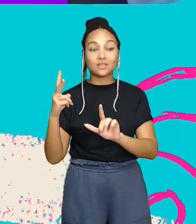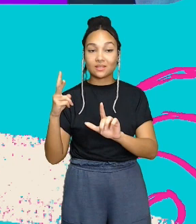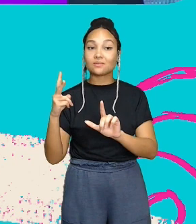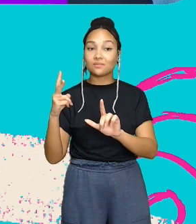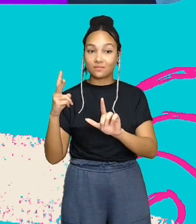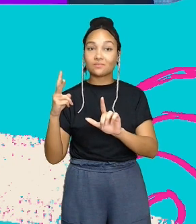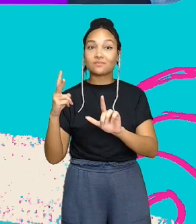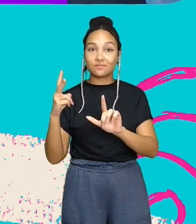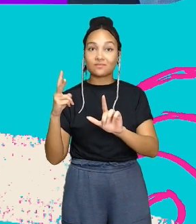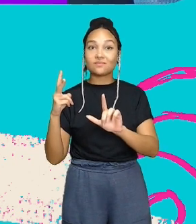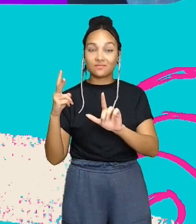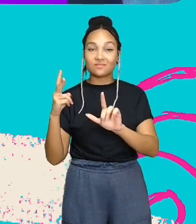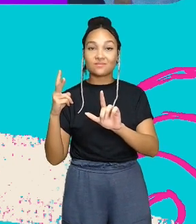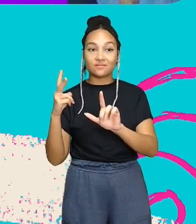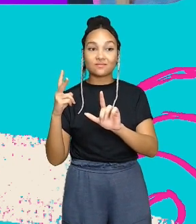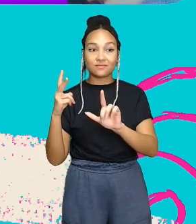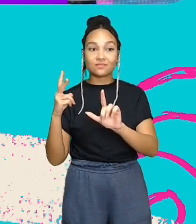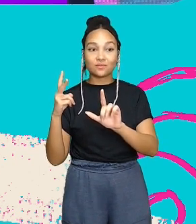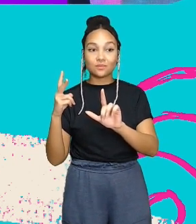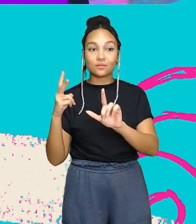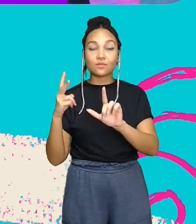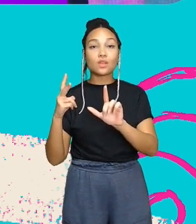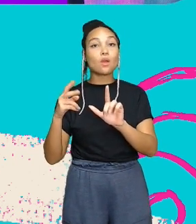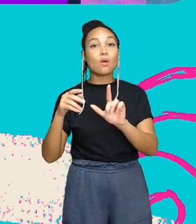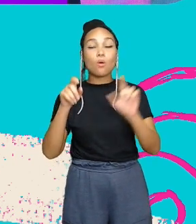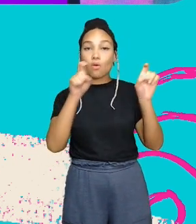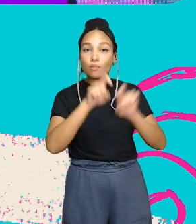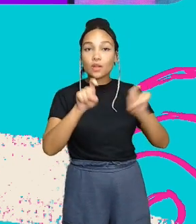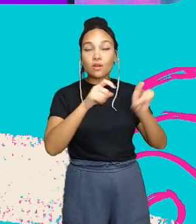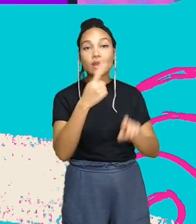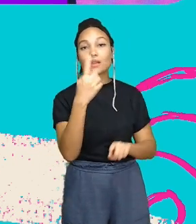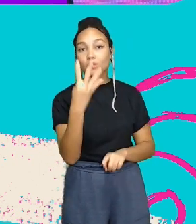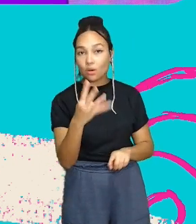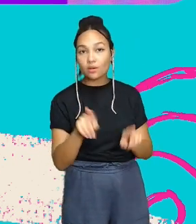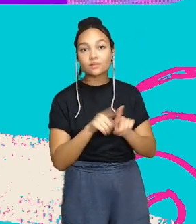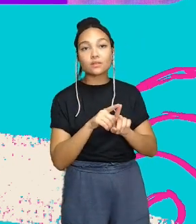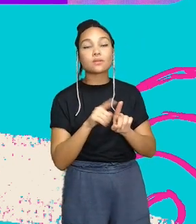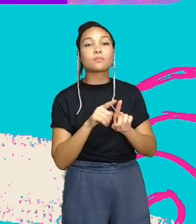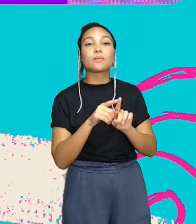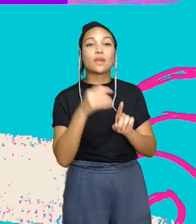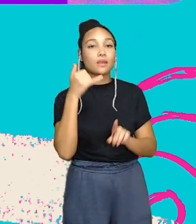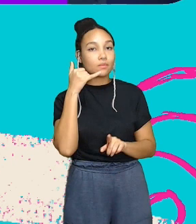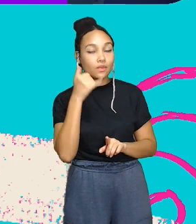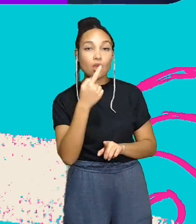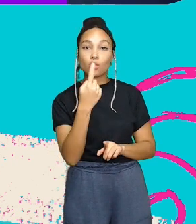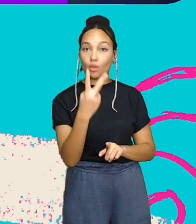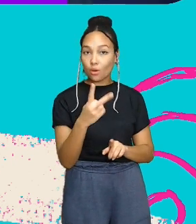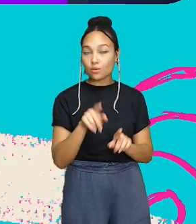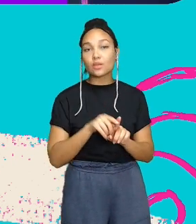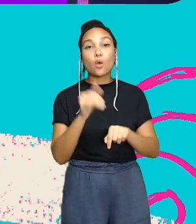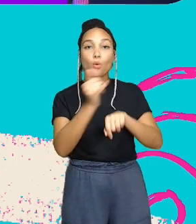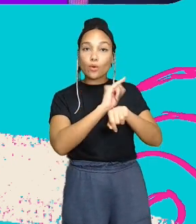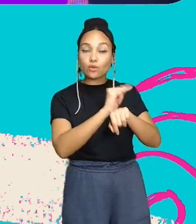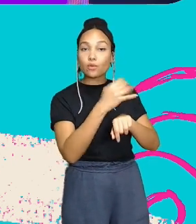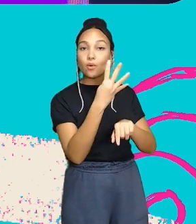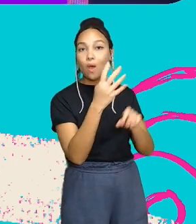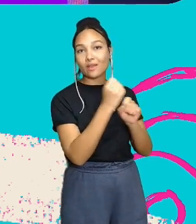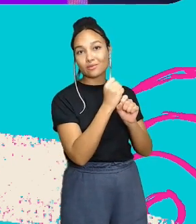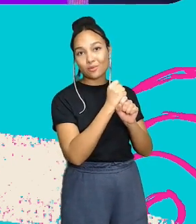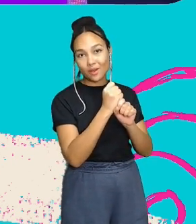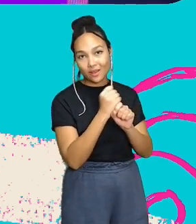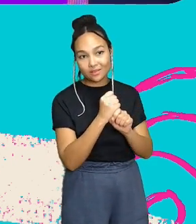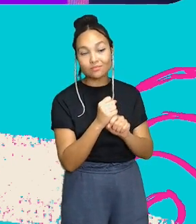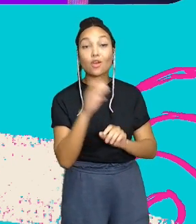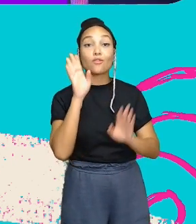pela TV ali. O computador 14, o smartphone 12, o YouTube 4 anos, o